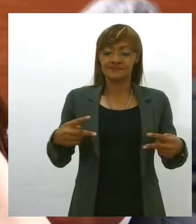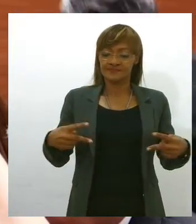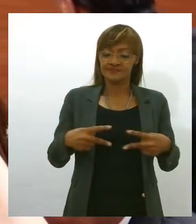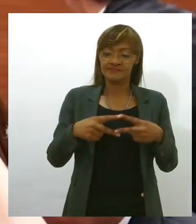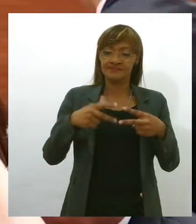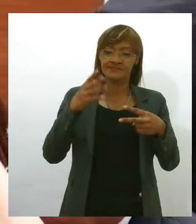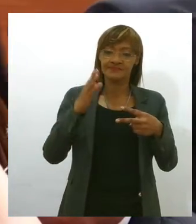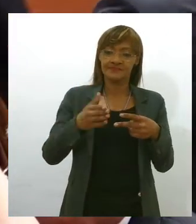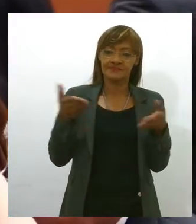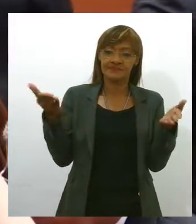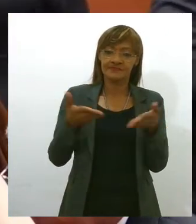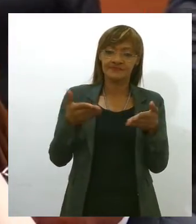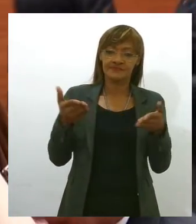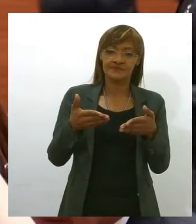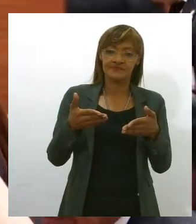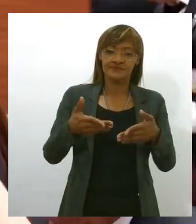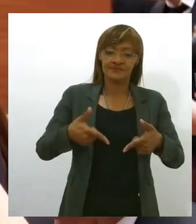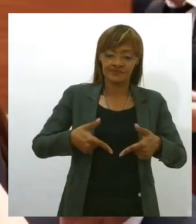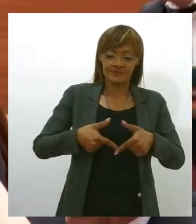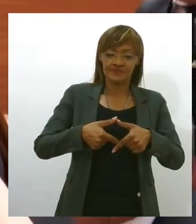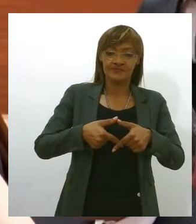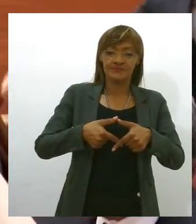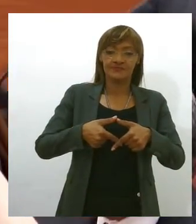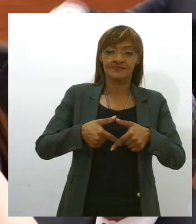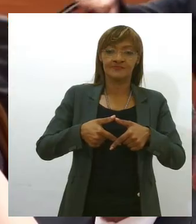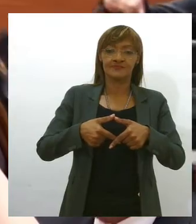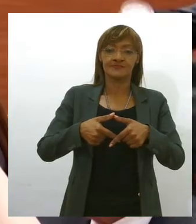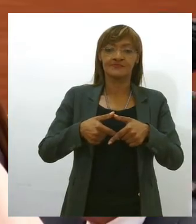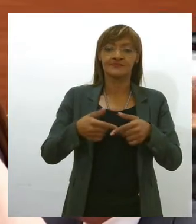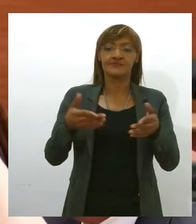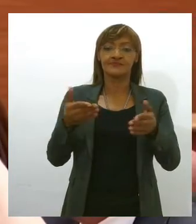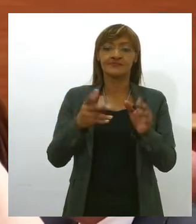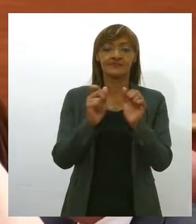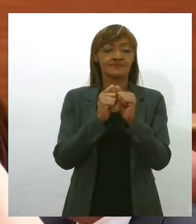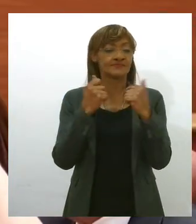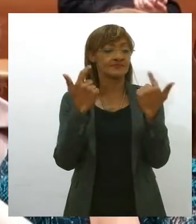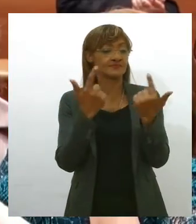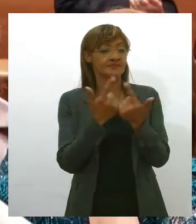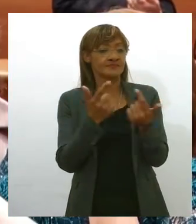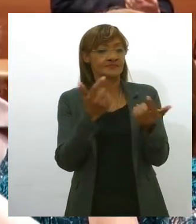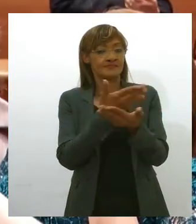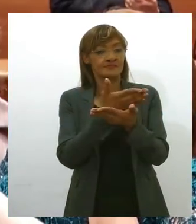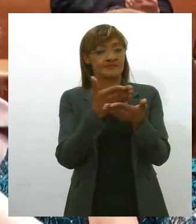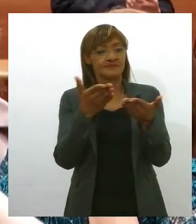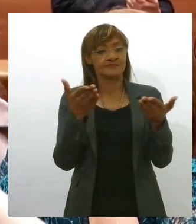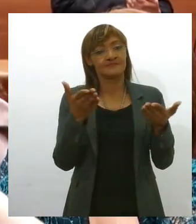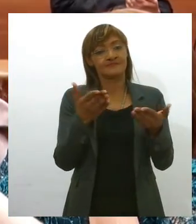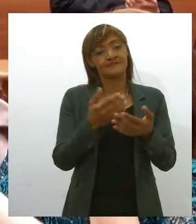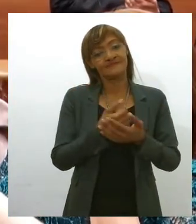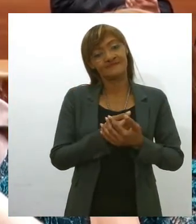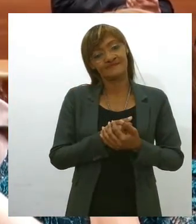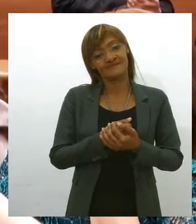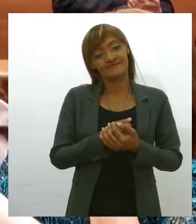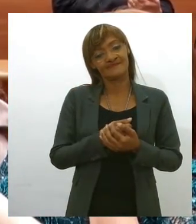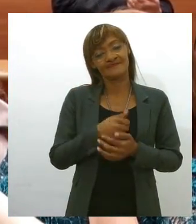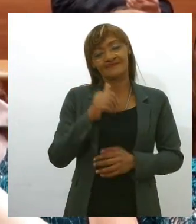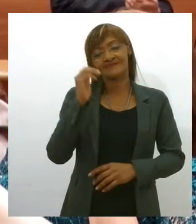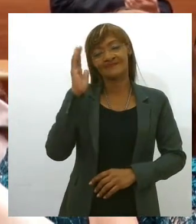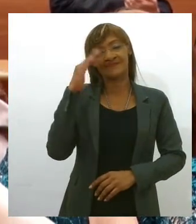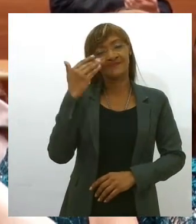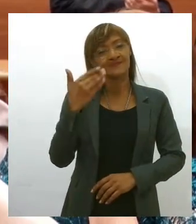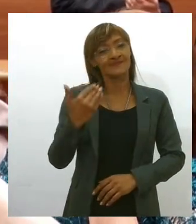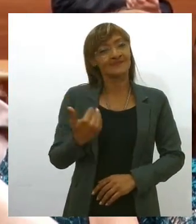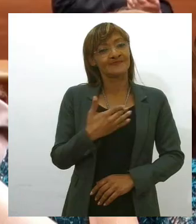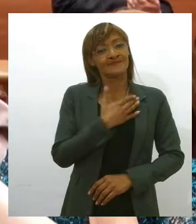frequentar essa casa do Povo sendo homenageado por ela e pela É uma honra e um prazer e essa distinção